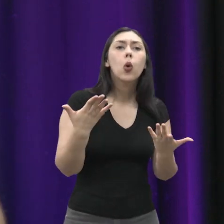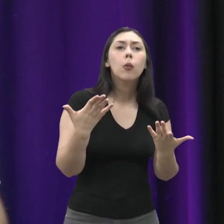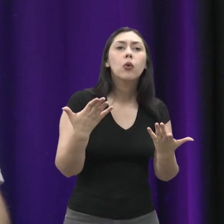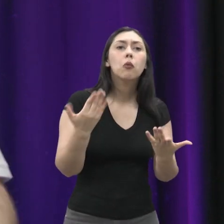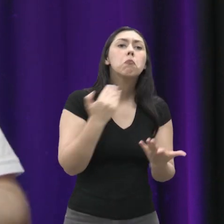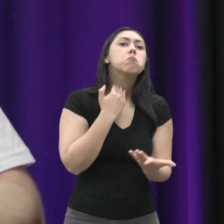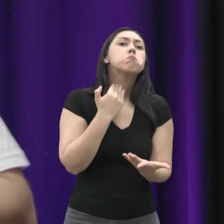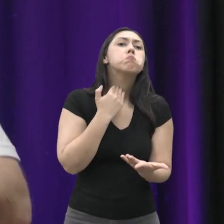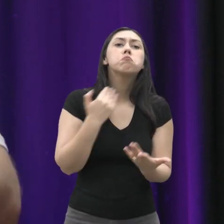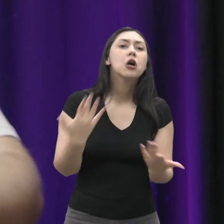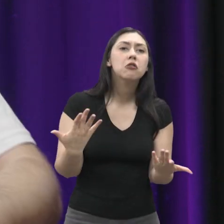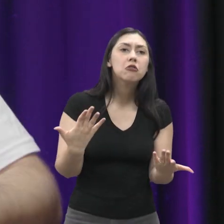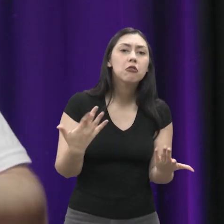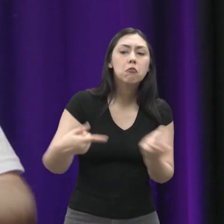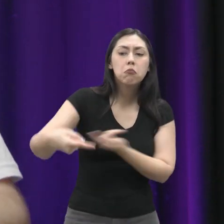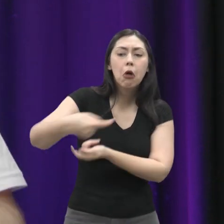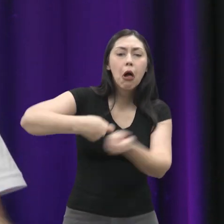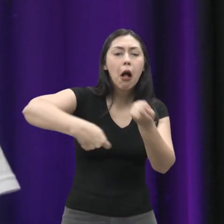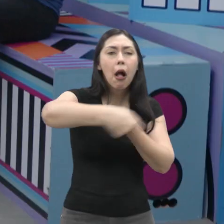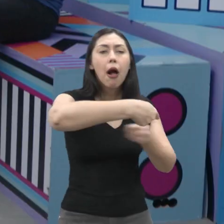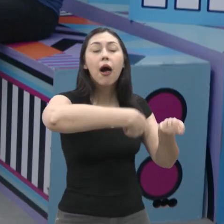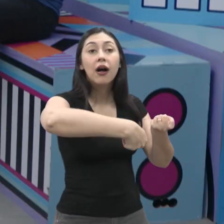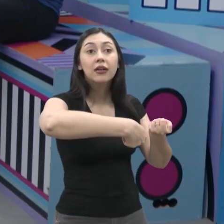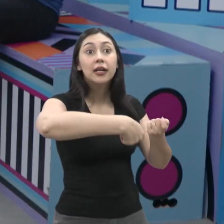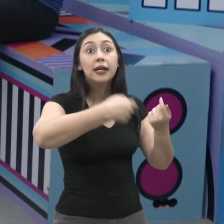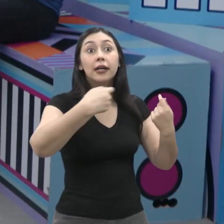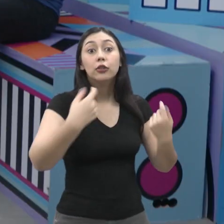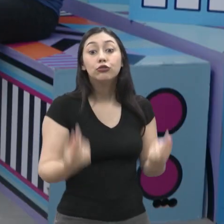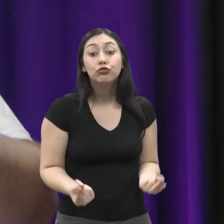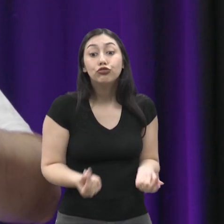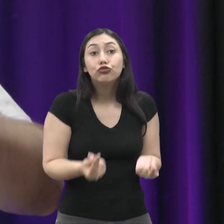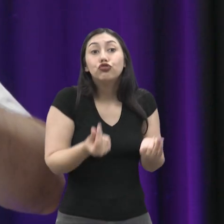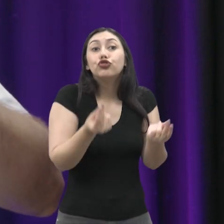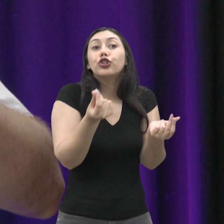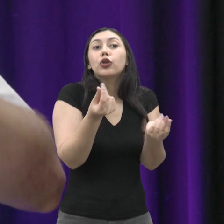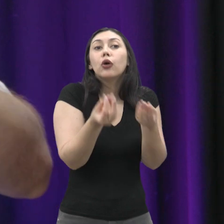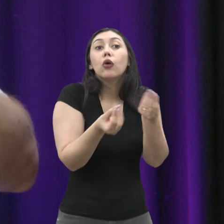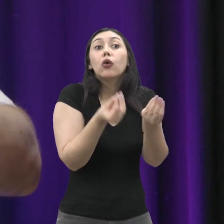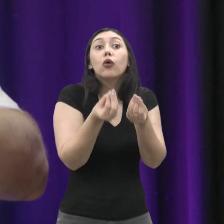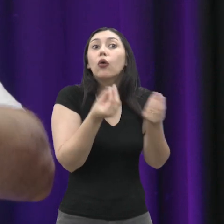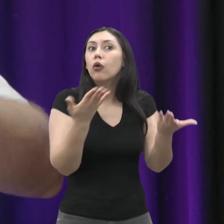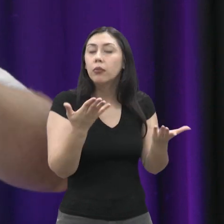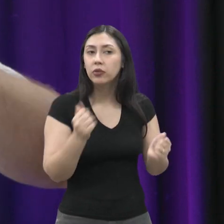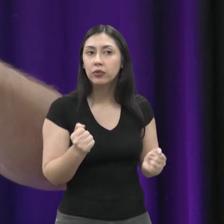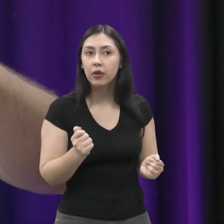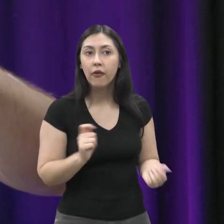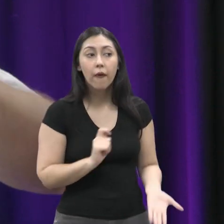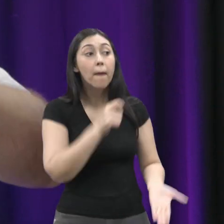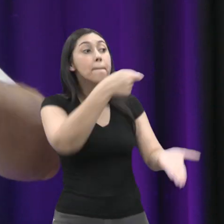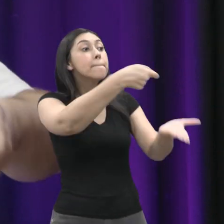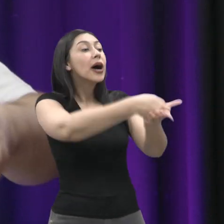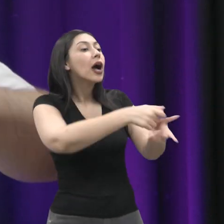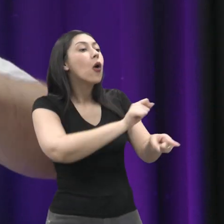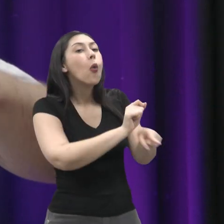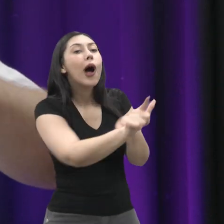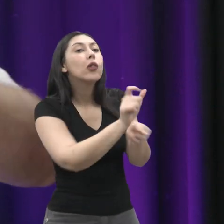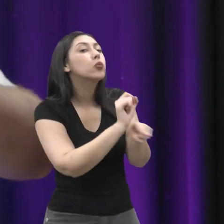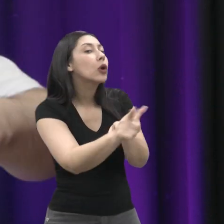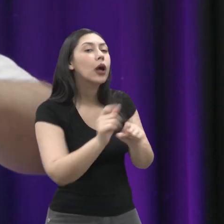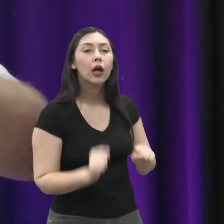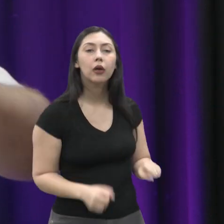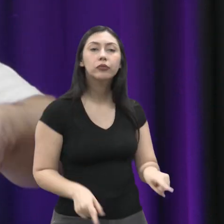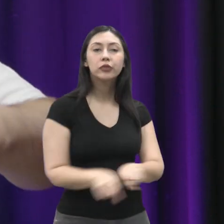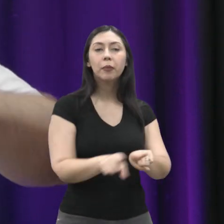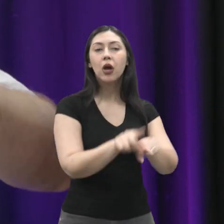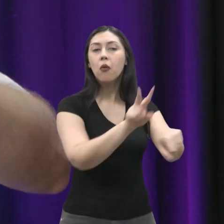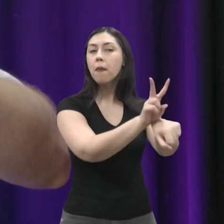do Brasil todo girava em torno da escravidão. Também girava em torno. Né? Assim, quando você ia da calção, garantia de um aluguel, de